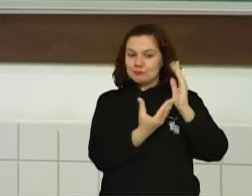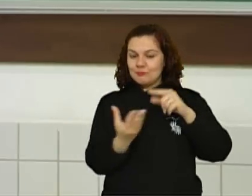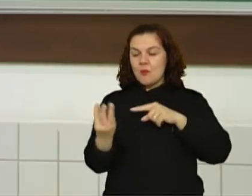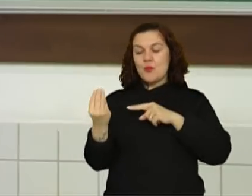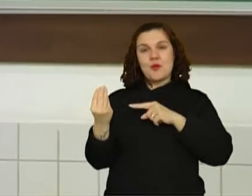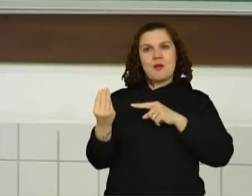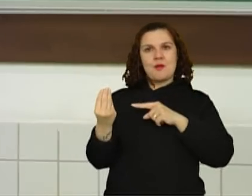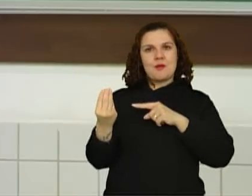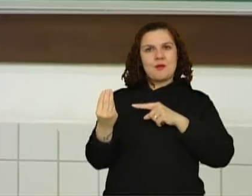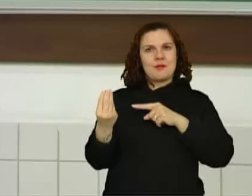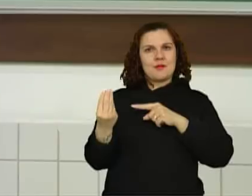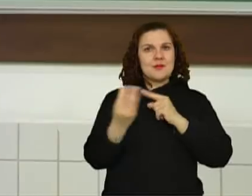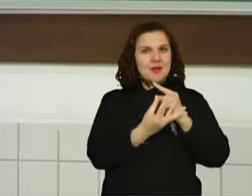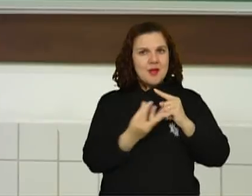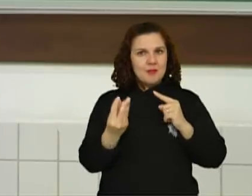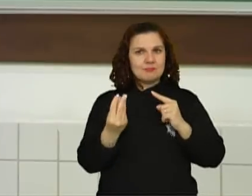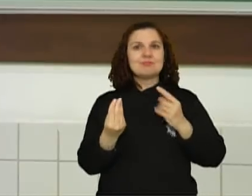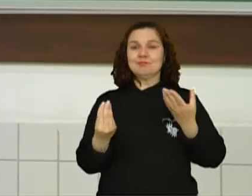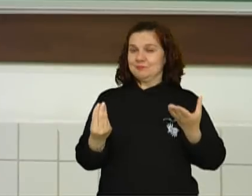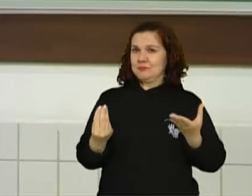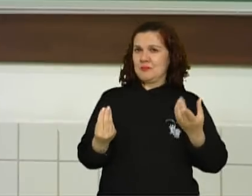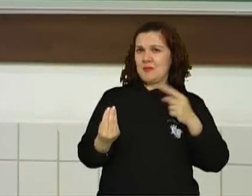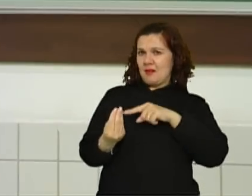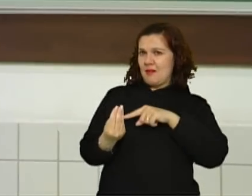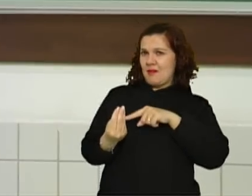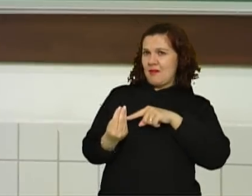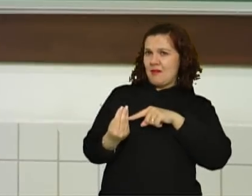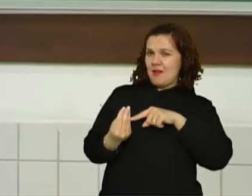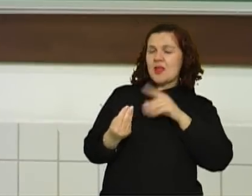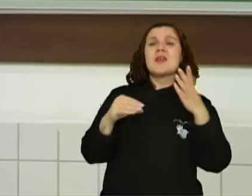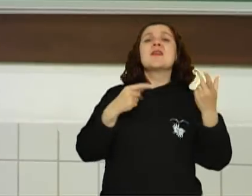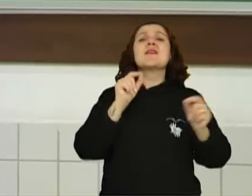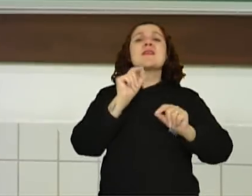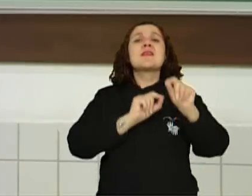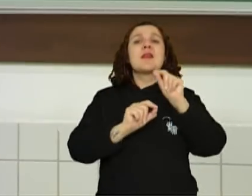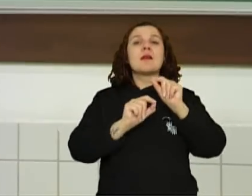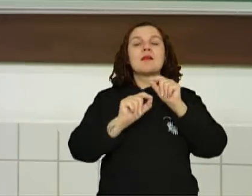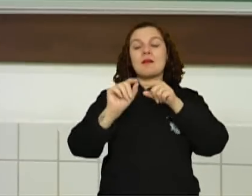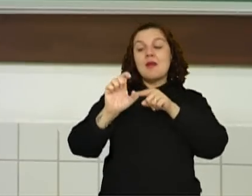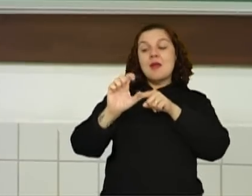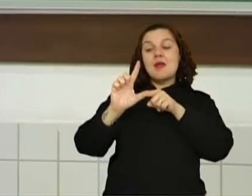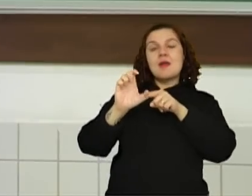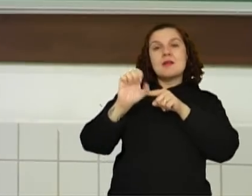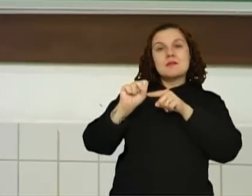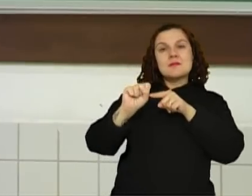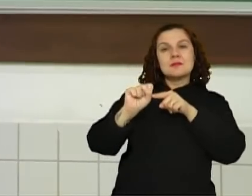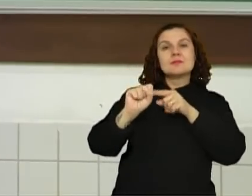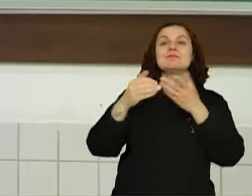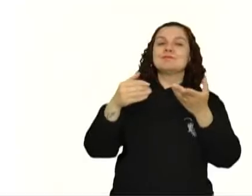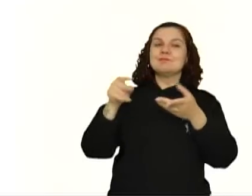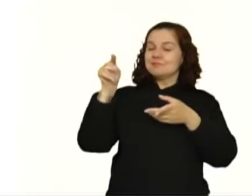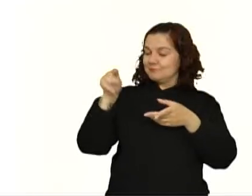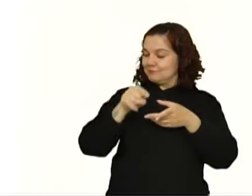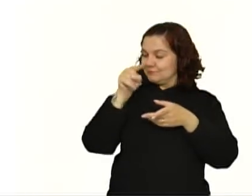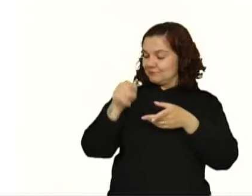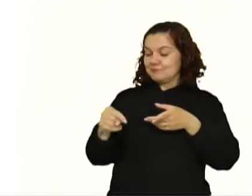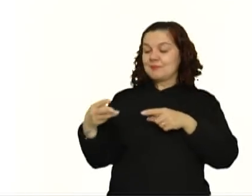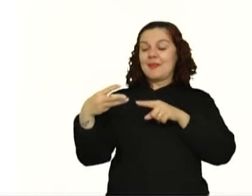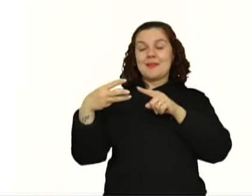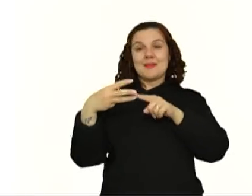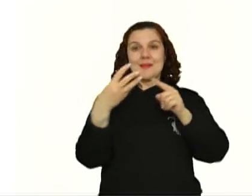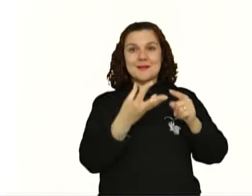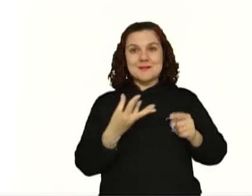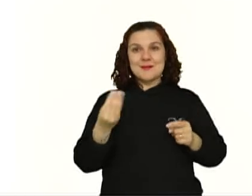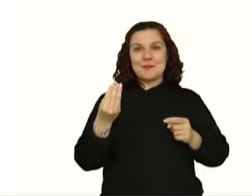ali. Isso é certeiro, né? Então, quem podem? Eles. Então, sem dúvida nenhuma,